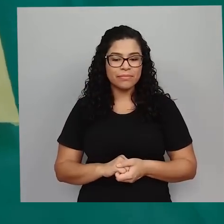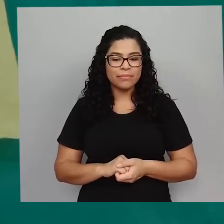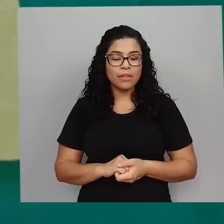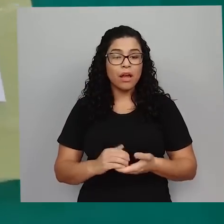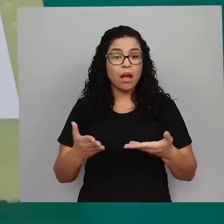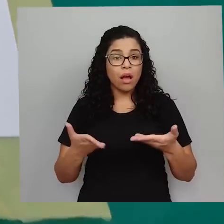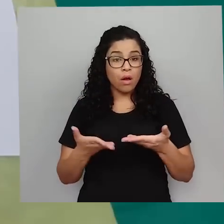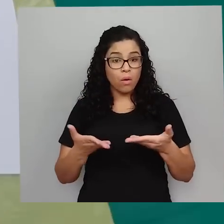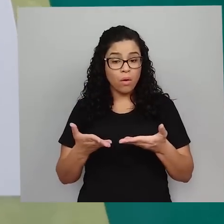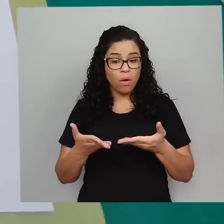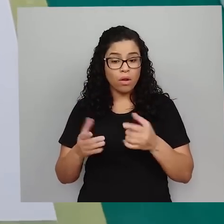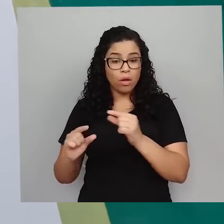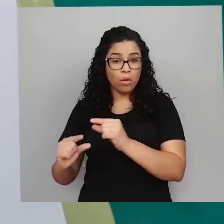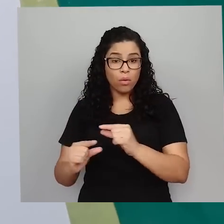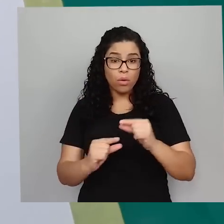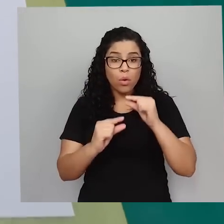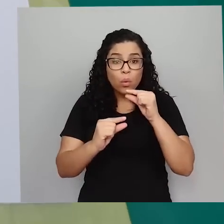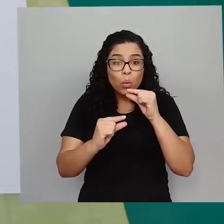vamos pegar